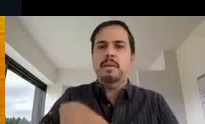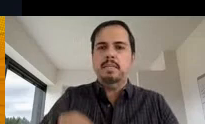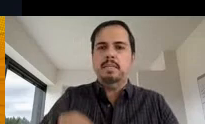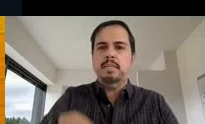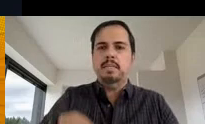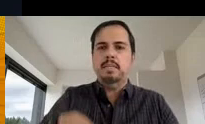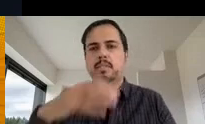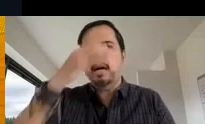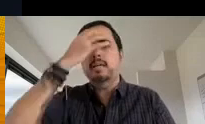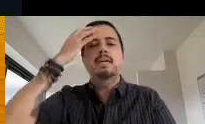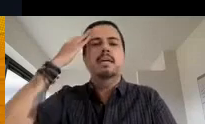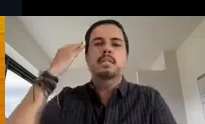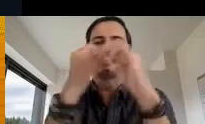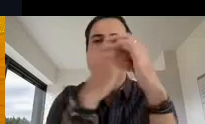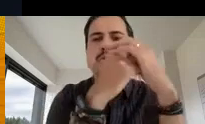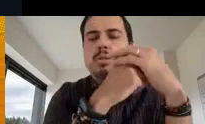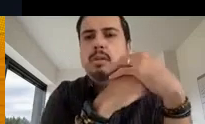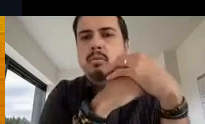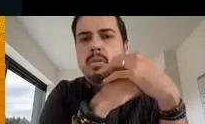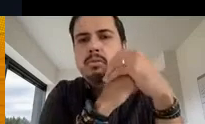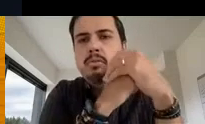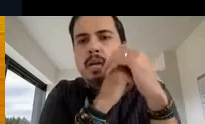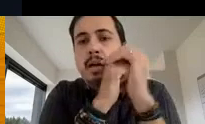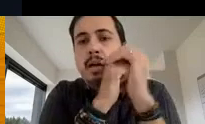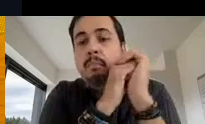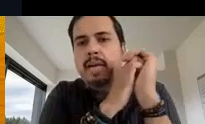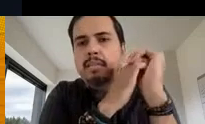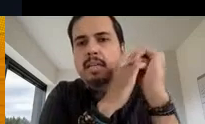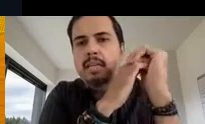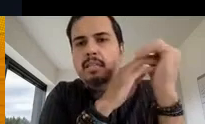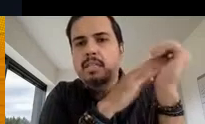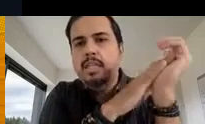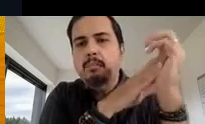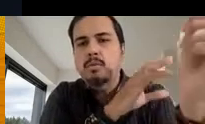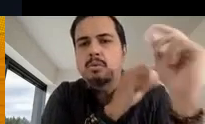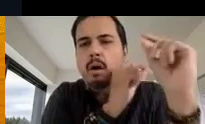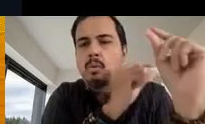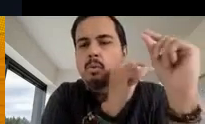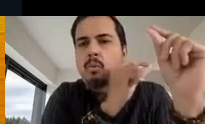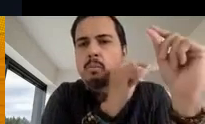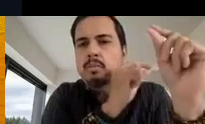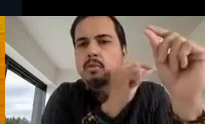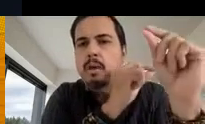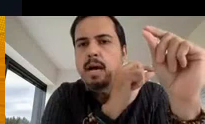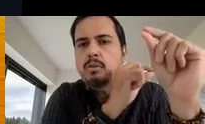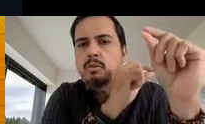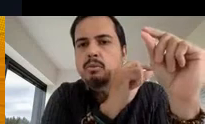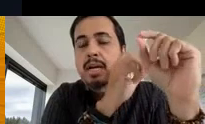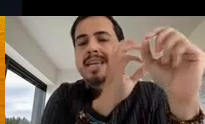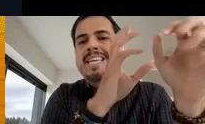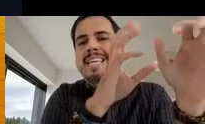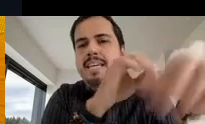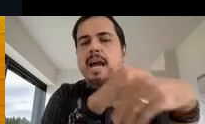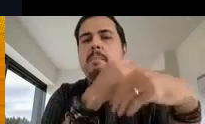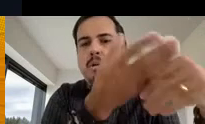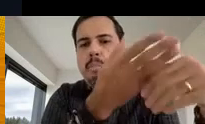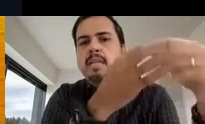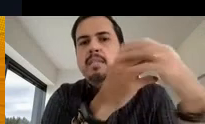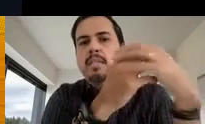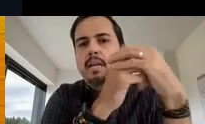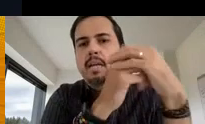é melhor avança mais rápido. Tá? Então, muito cuidado com isso. Metas têm que existir, mas algumas pelo